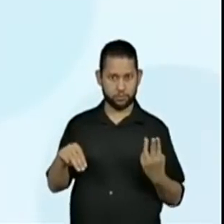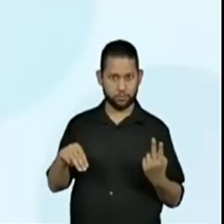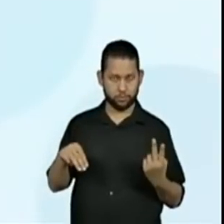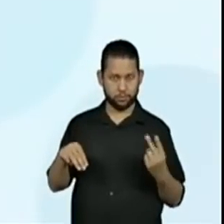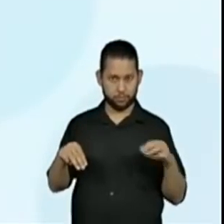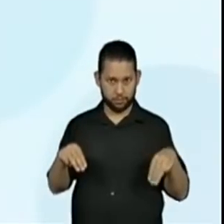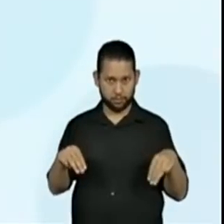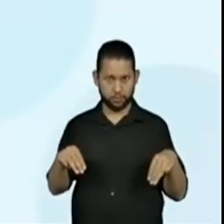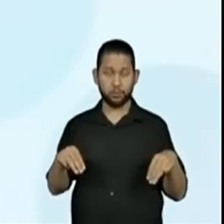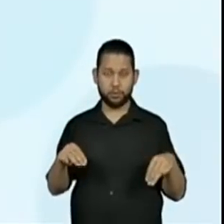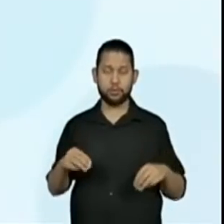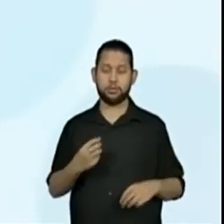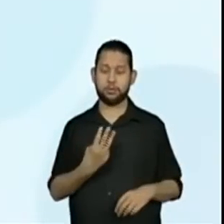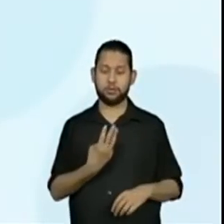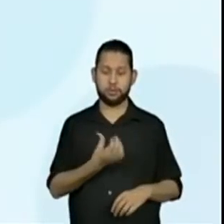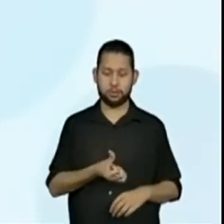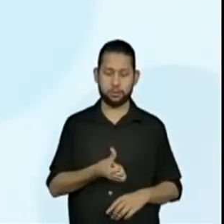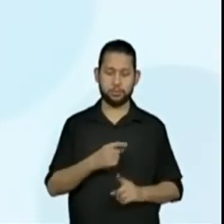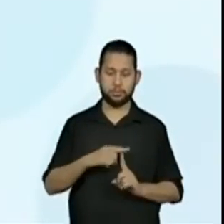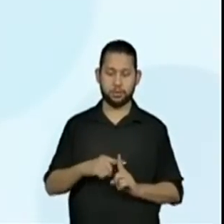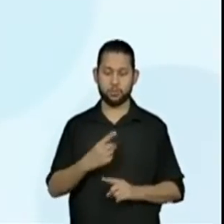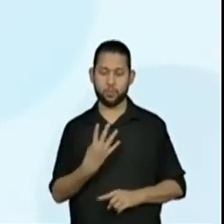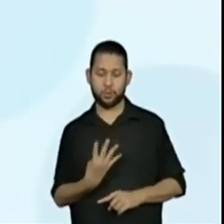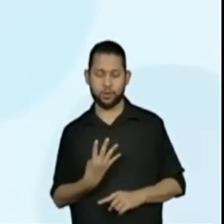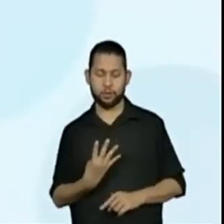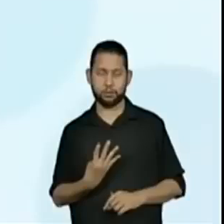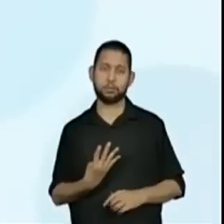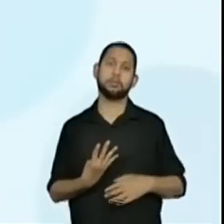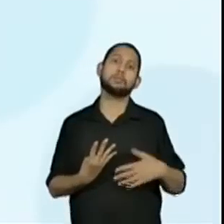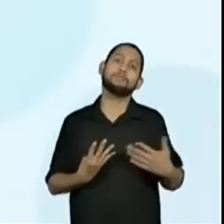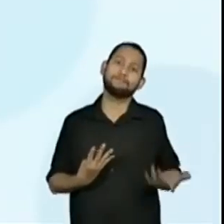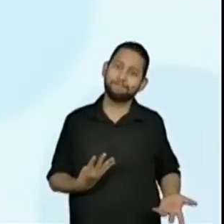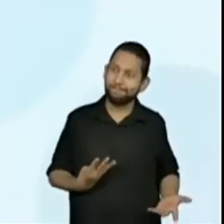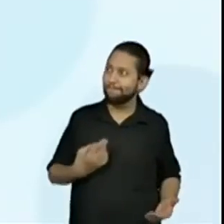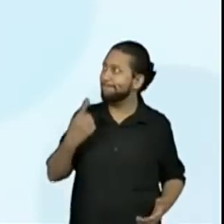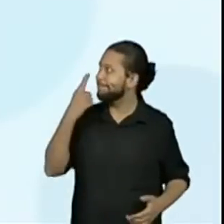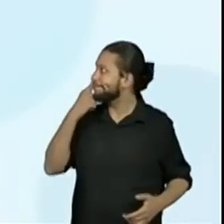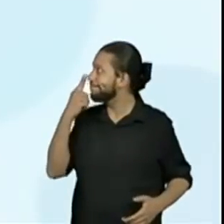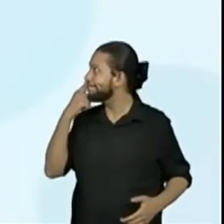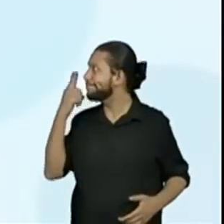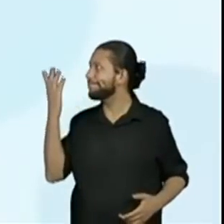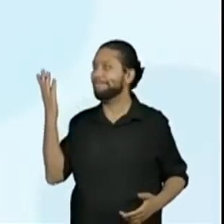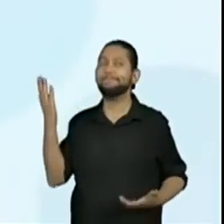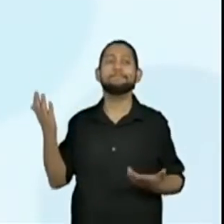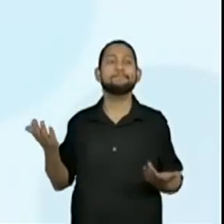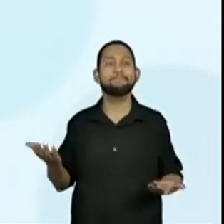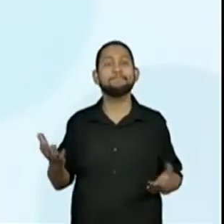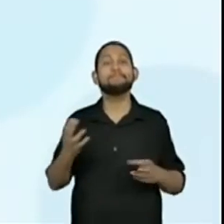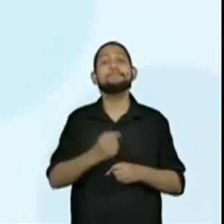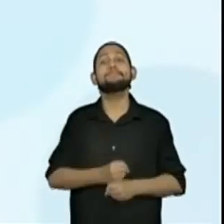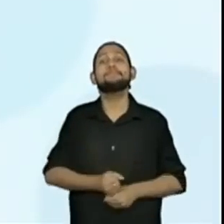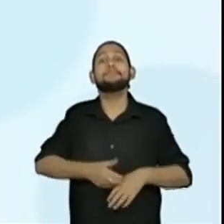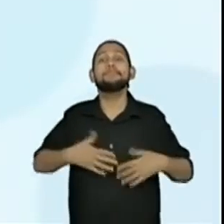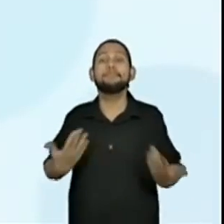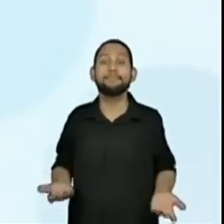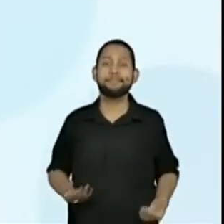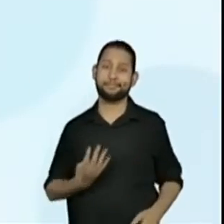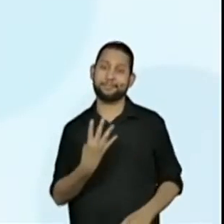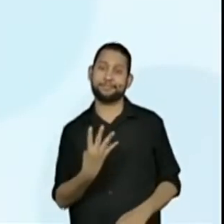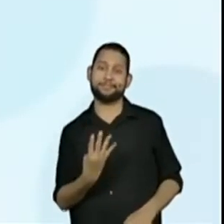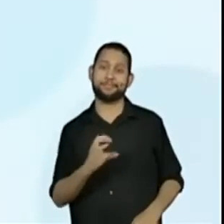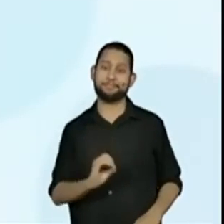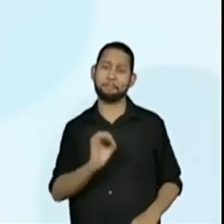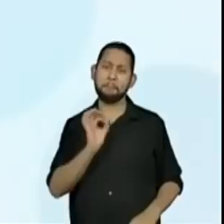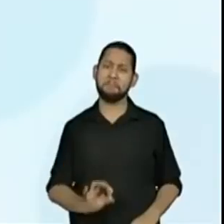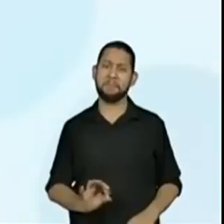não é 36 mais 4 totalizando aí